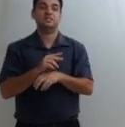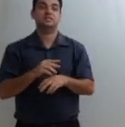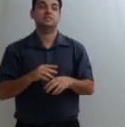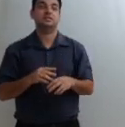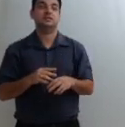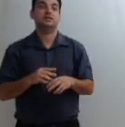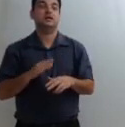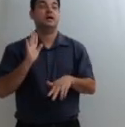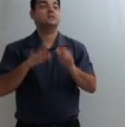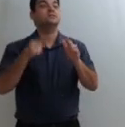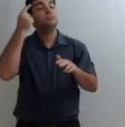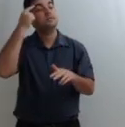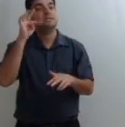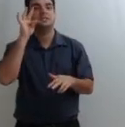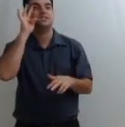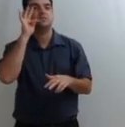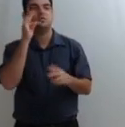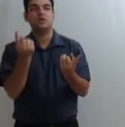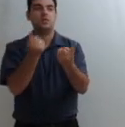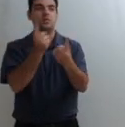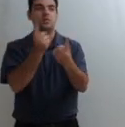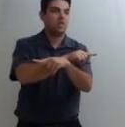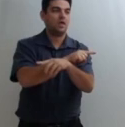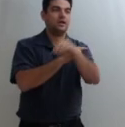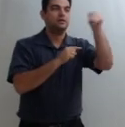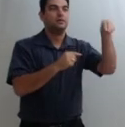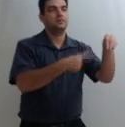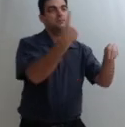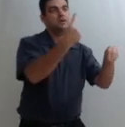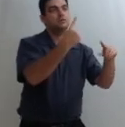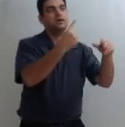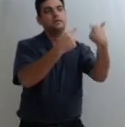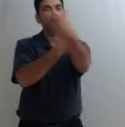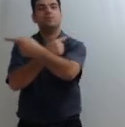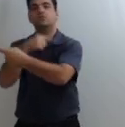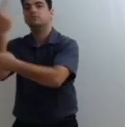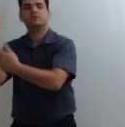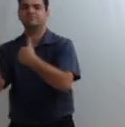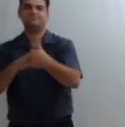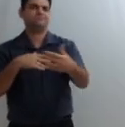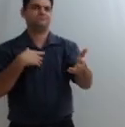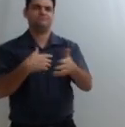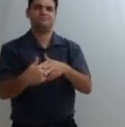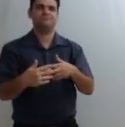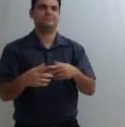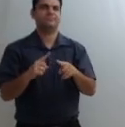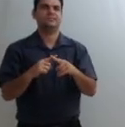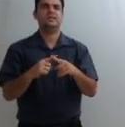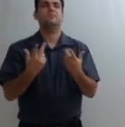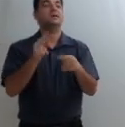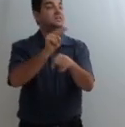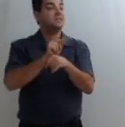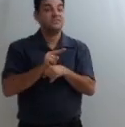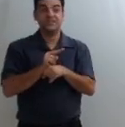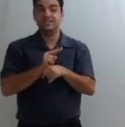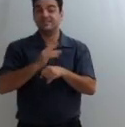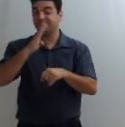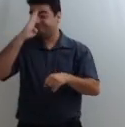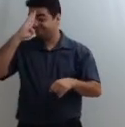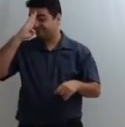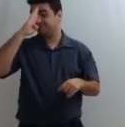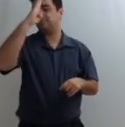testemunha, né? Houve-se uma testemunha de defesa antes da de acusação. Aí sim, acho que seria necessário comprovar esse prejuízo.